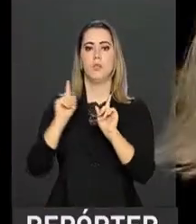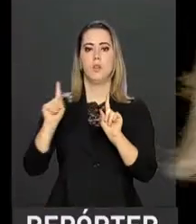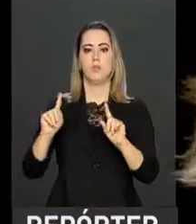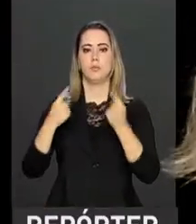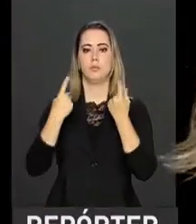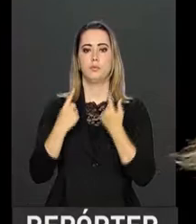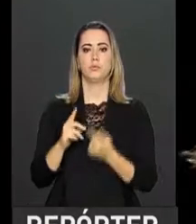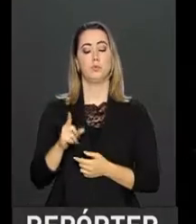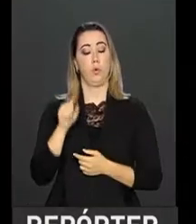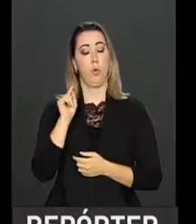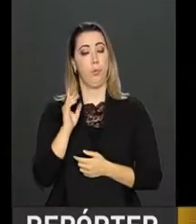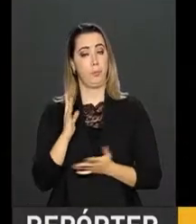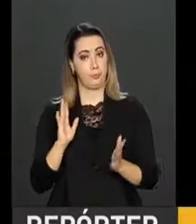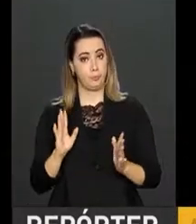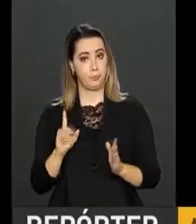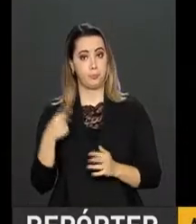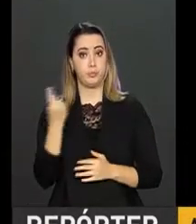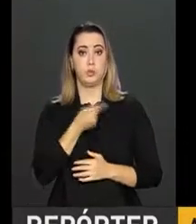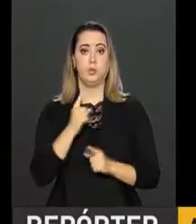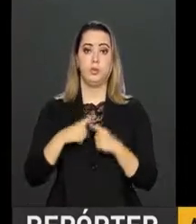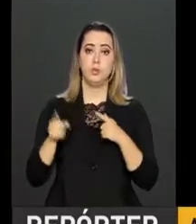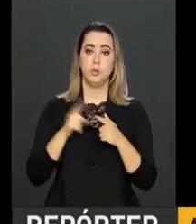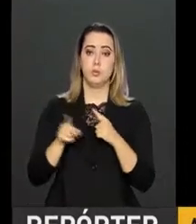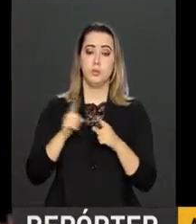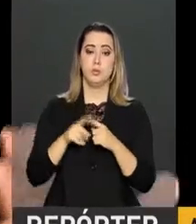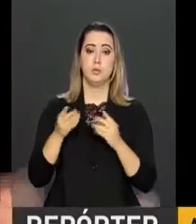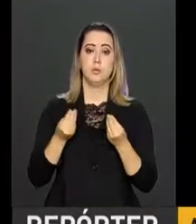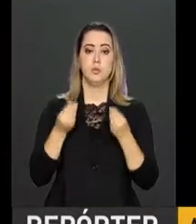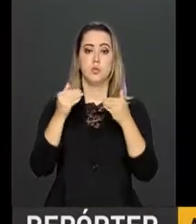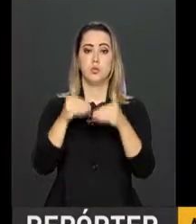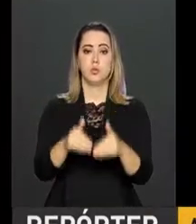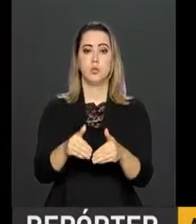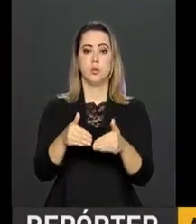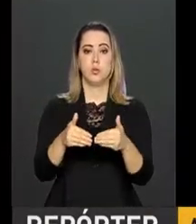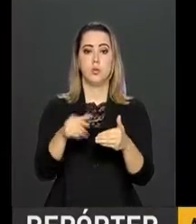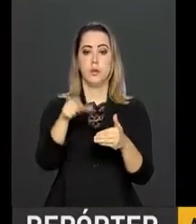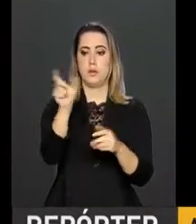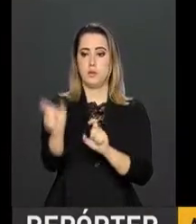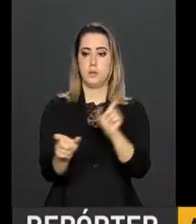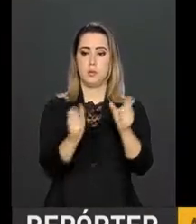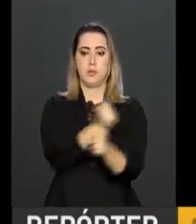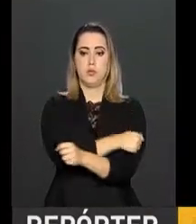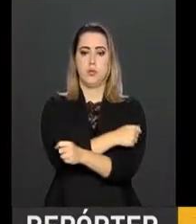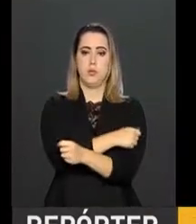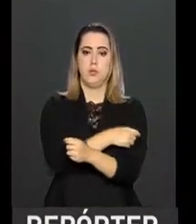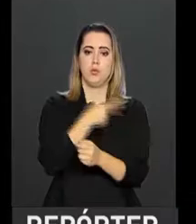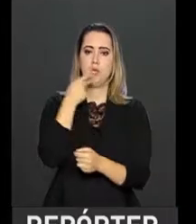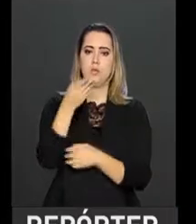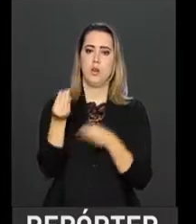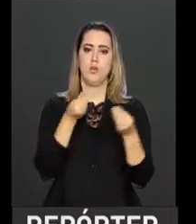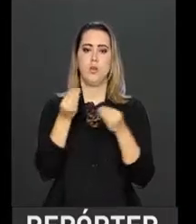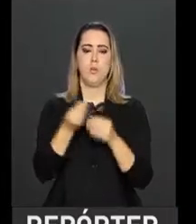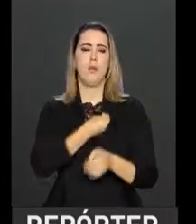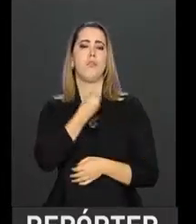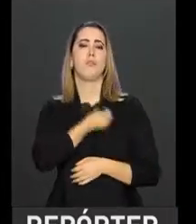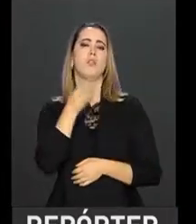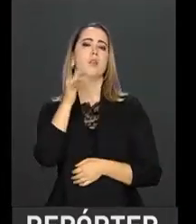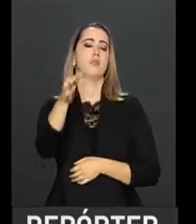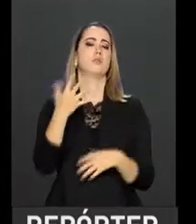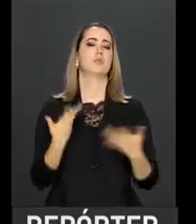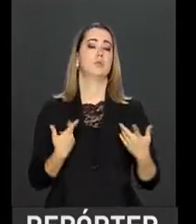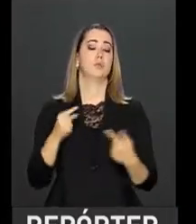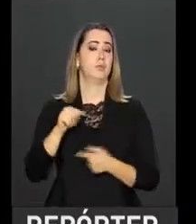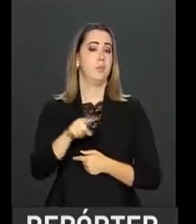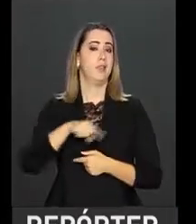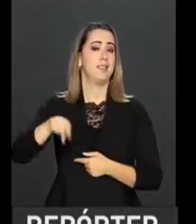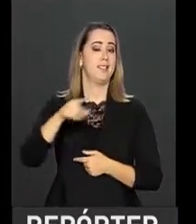grandes desafios para os nossos anos finais é a gente colocar esse menino e essa menina para debater os seus projetos de vida. E